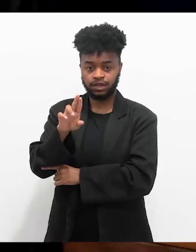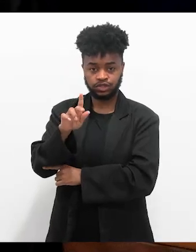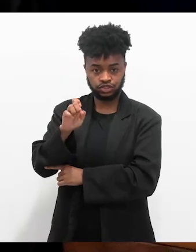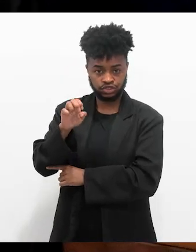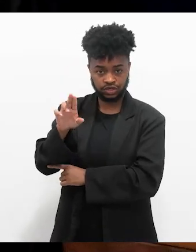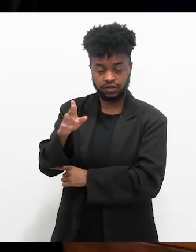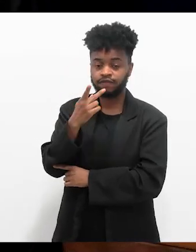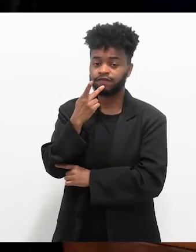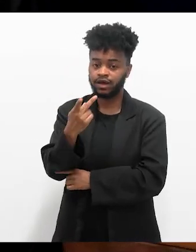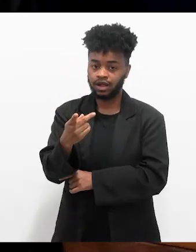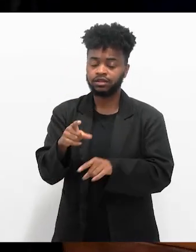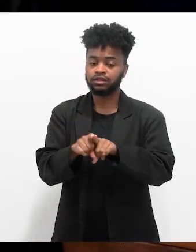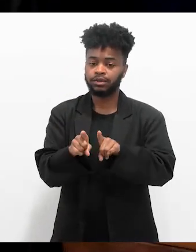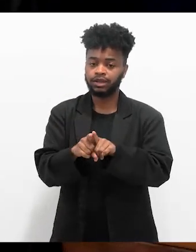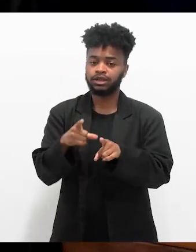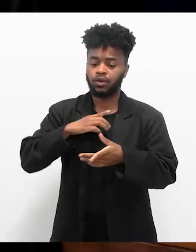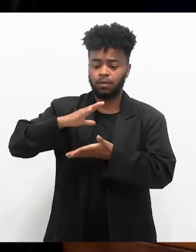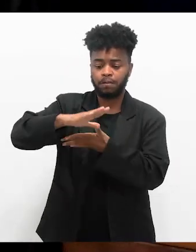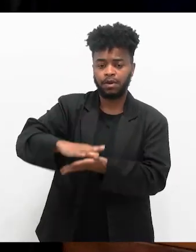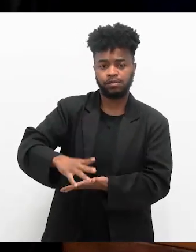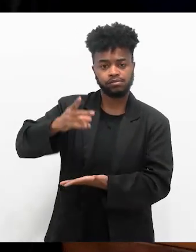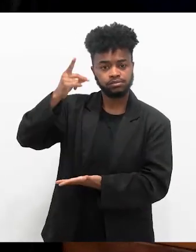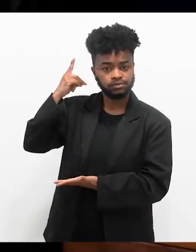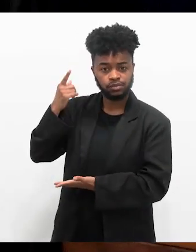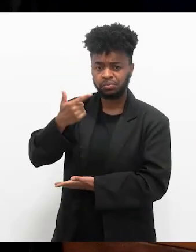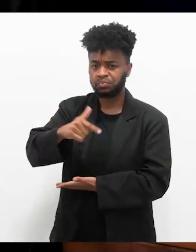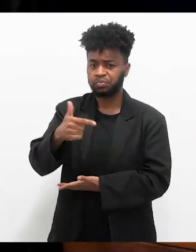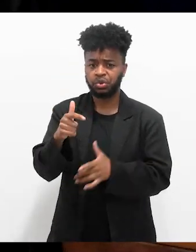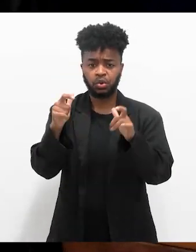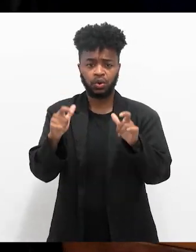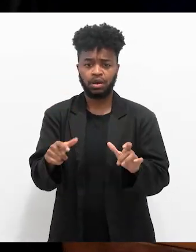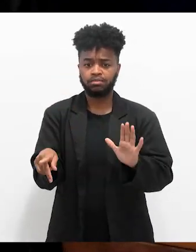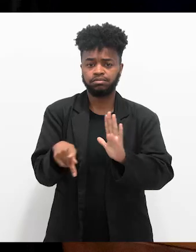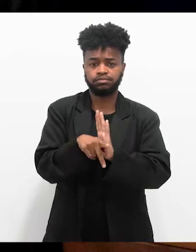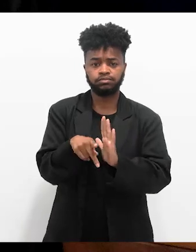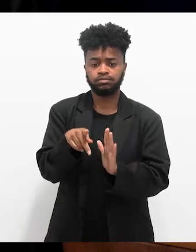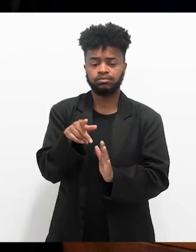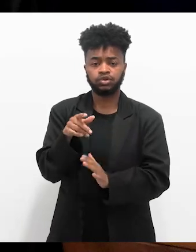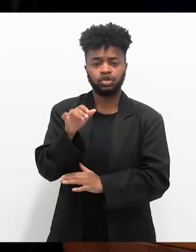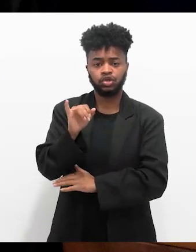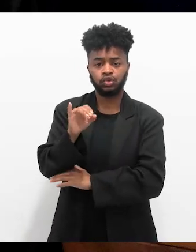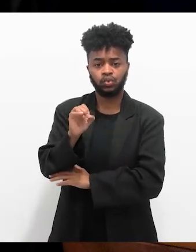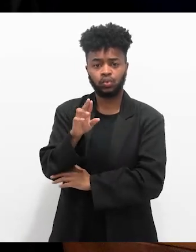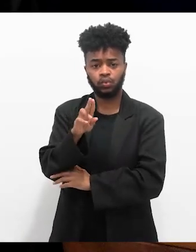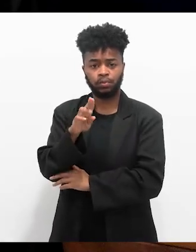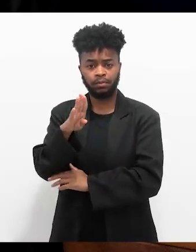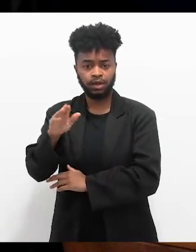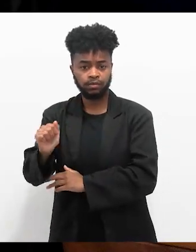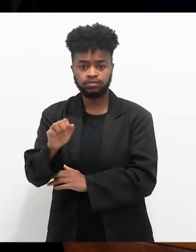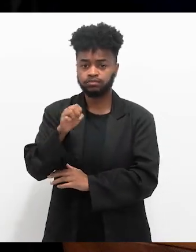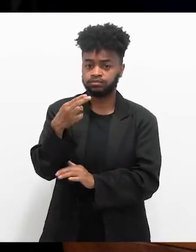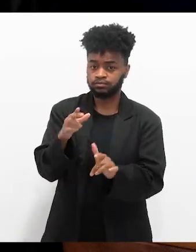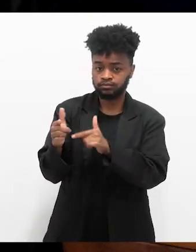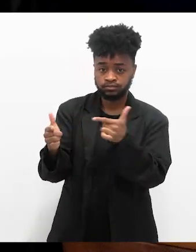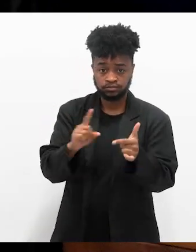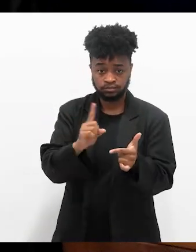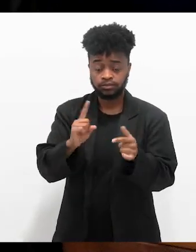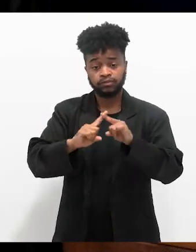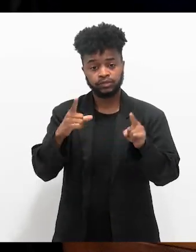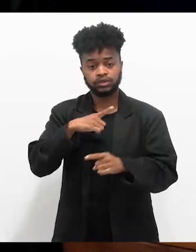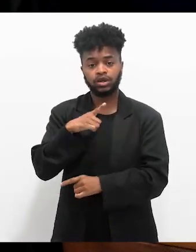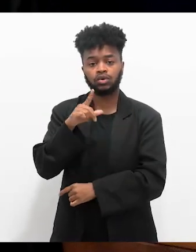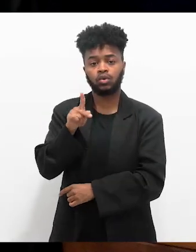mapa antigo da África. E não existia nenhum território iorubano, ou Ileifé, ou desse tipo, mas sim Ukumi